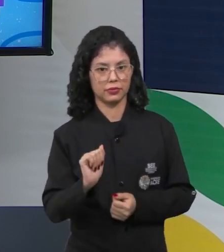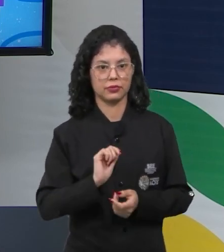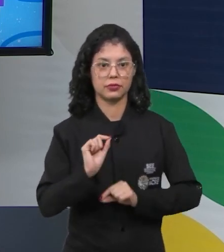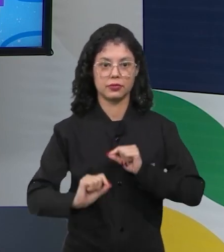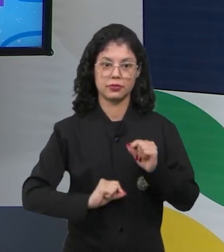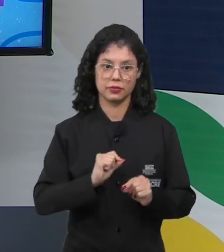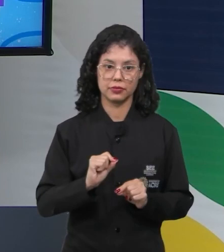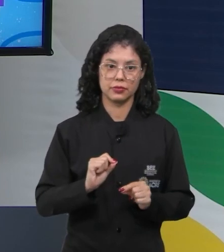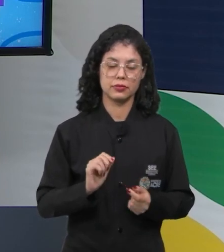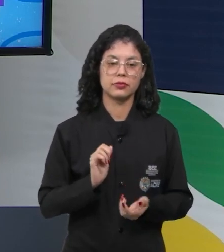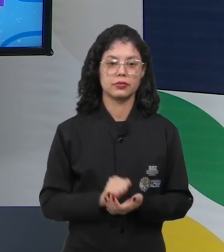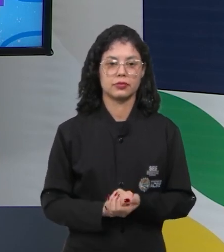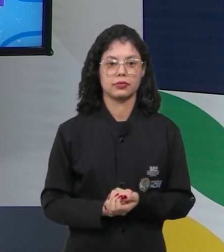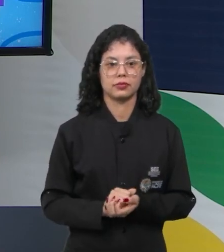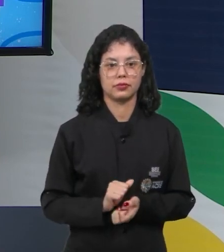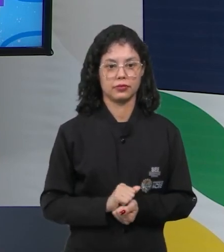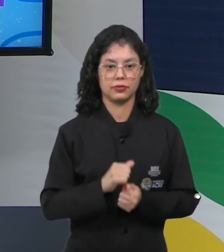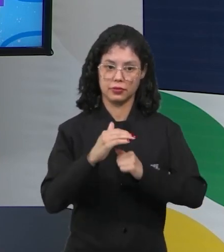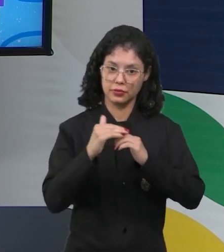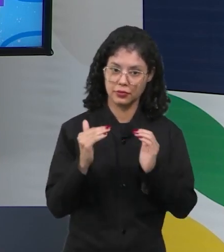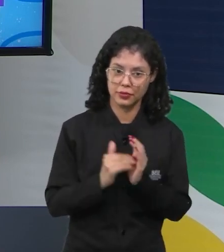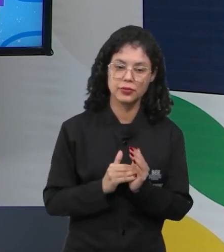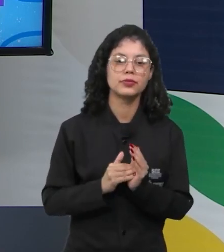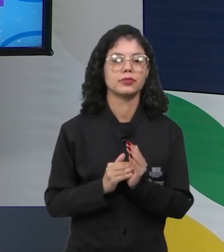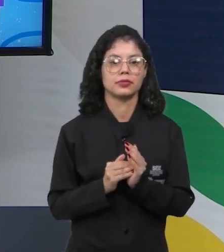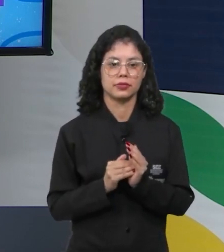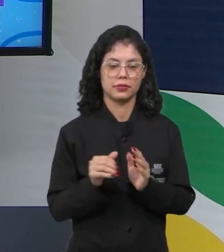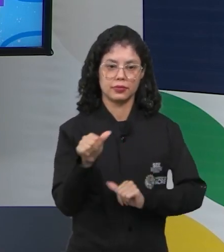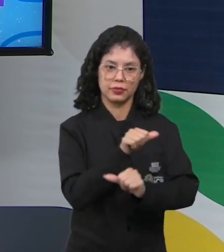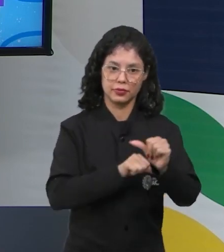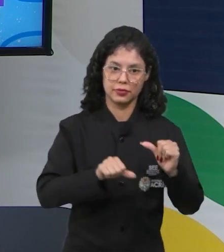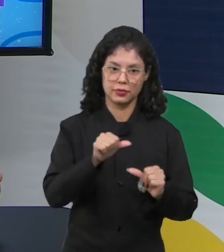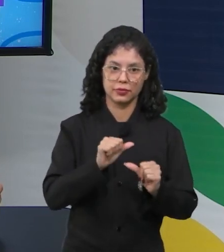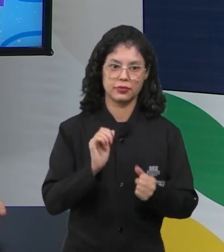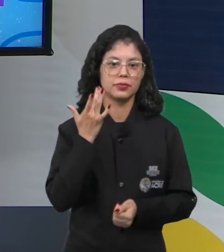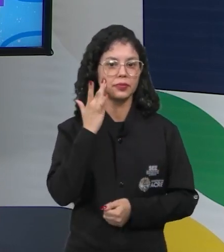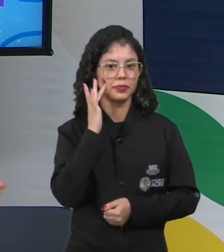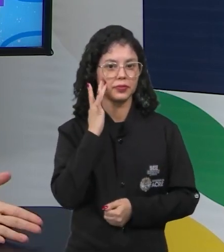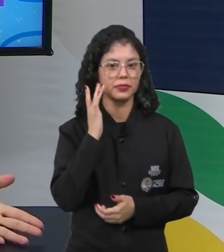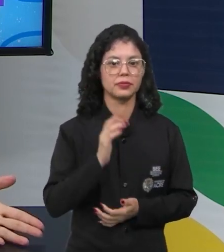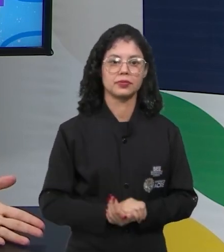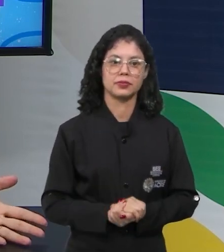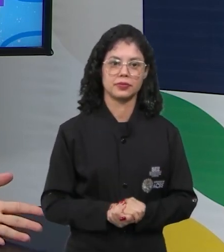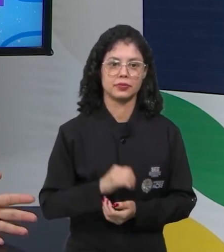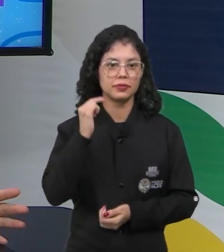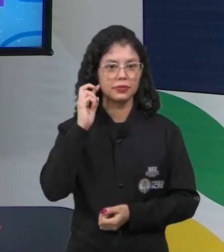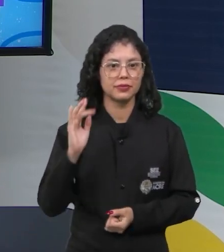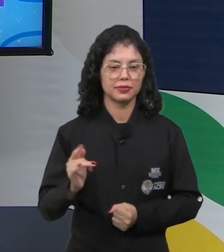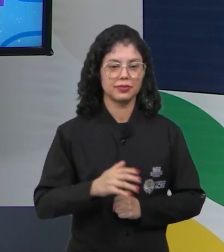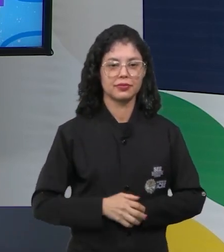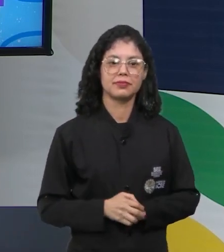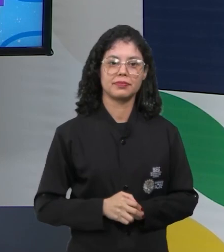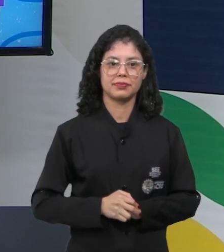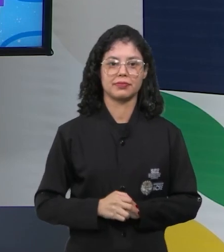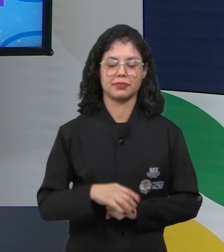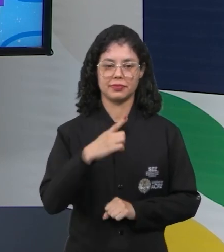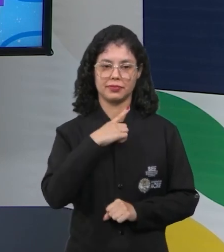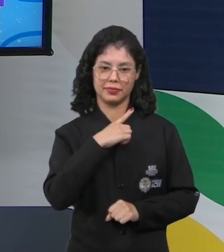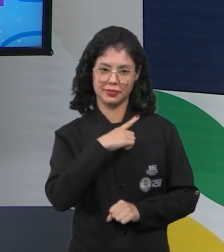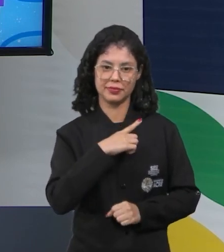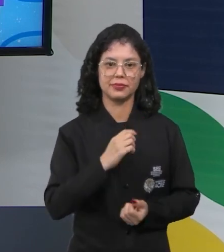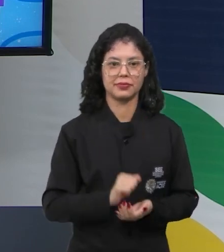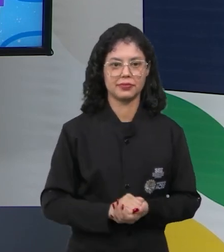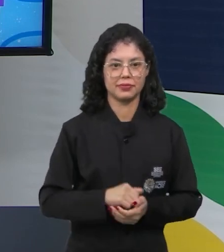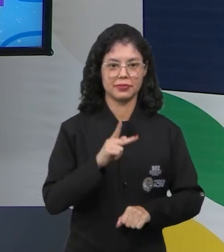era a uma pedra que tudo que ela tocasse se transformaria em ouro. Olha só que sonho, gente, né? Você ter